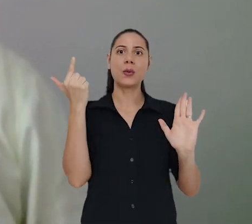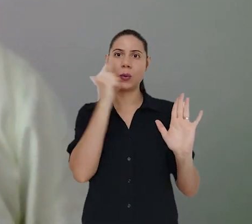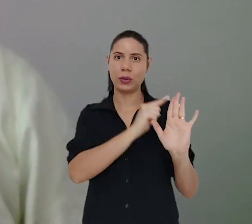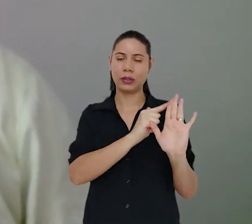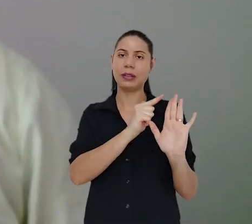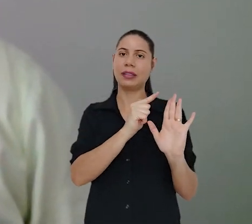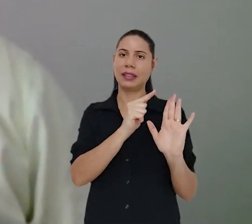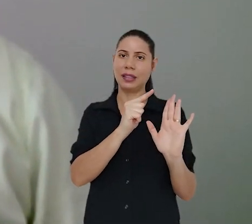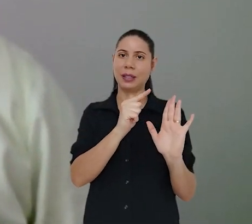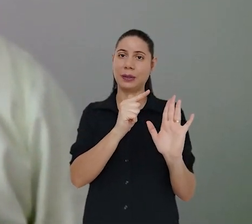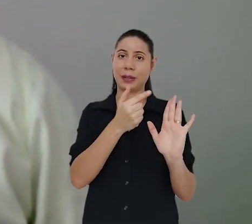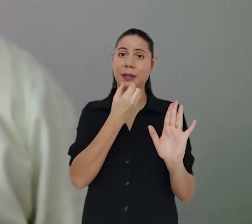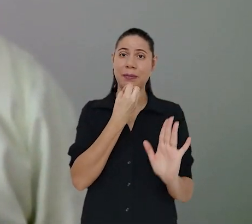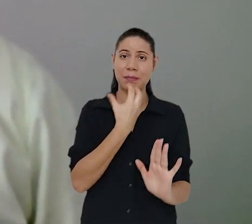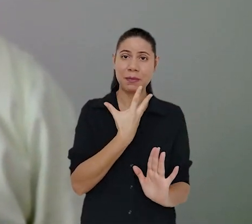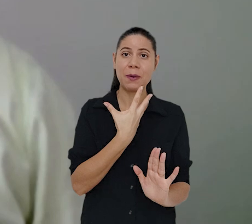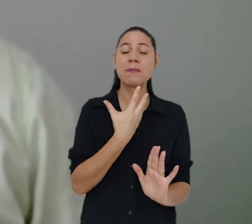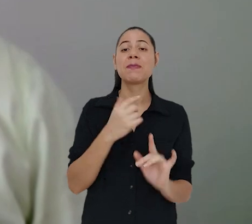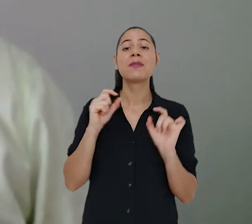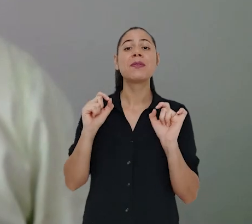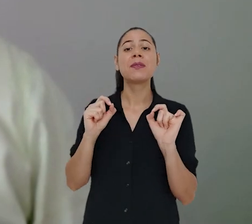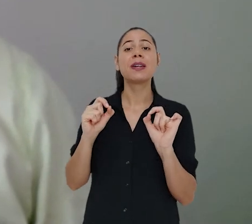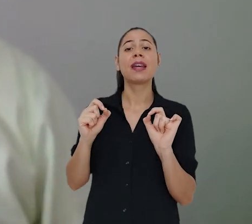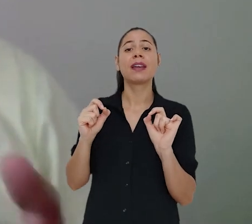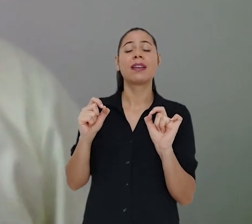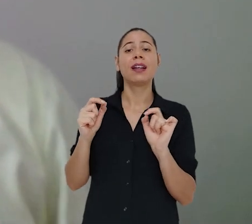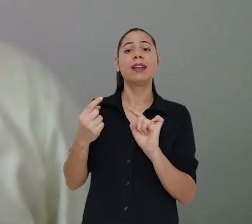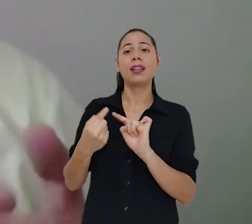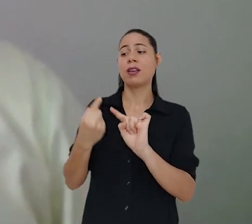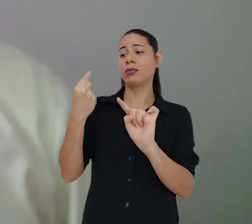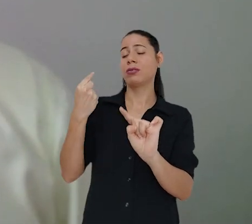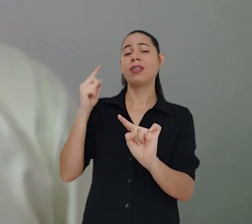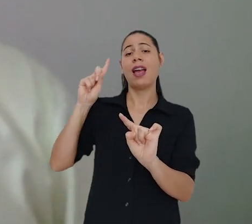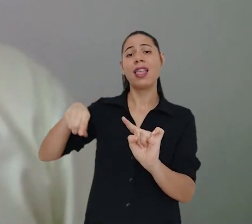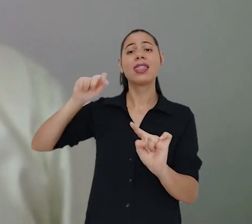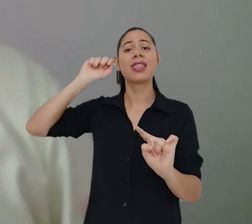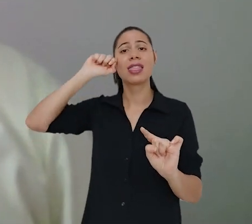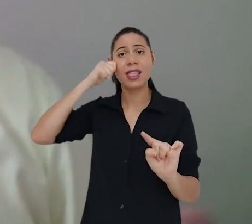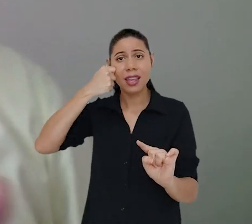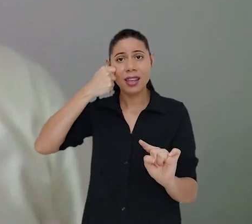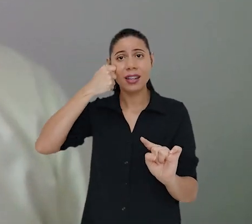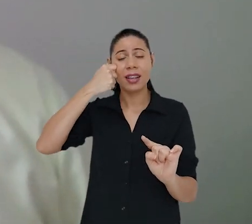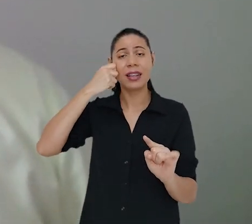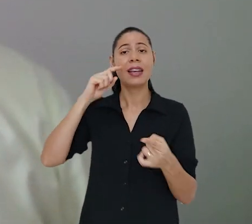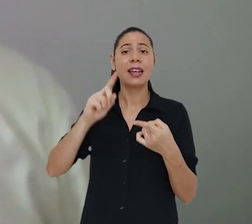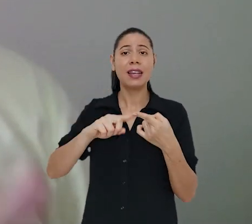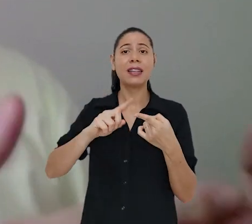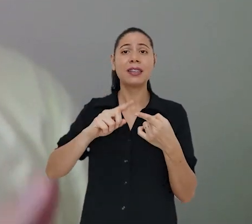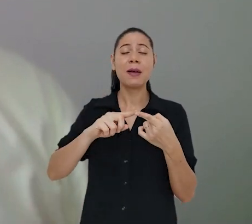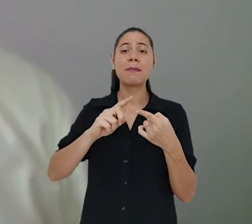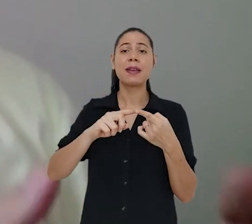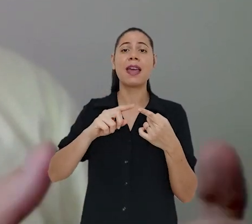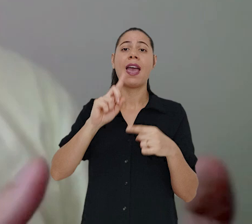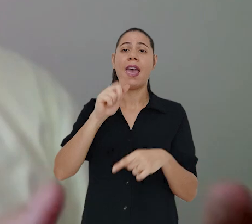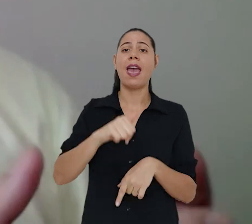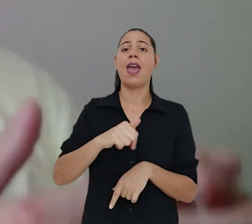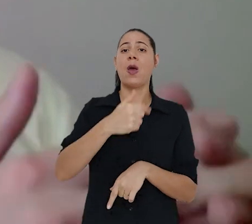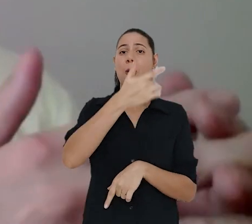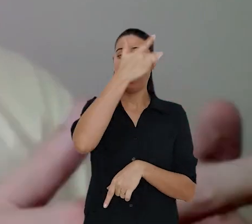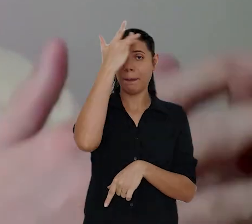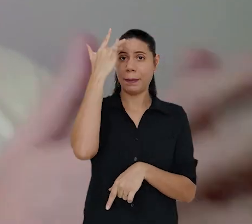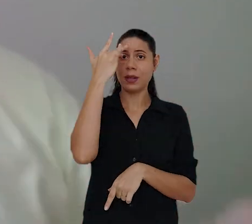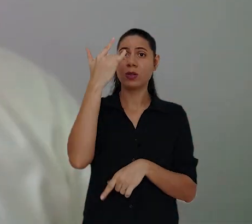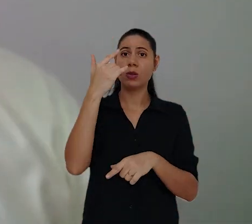concedido, felizmente, eram pessoas claramente negras, né? E ela mesma, uma pessoa que se enquadrava no padrão